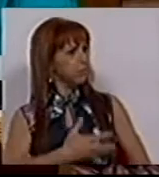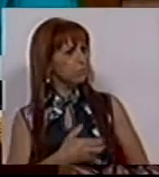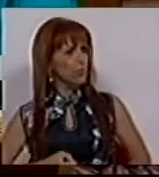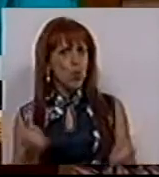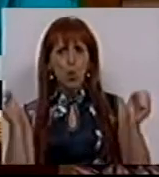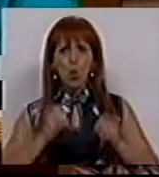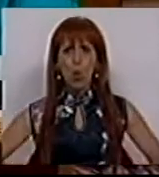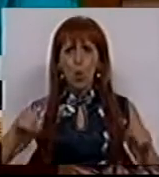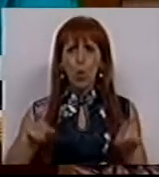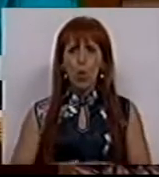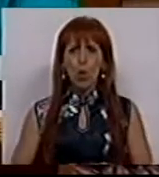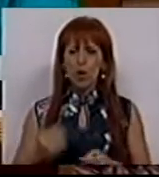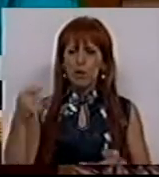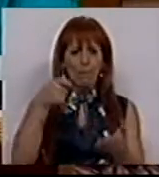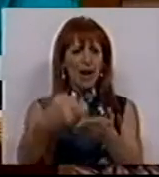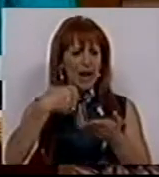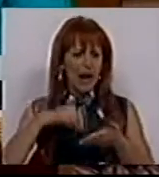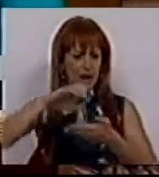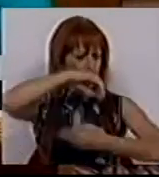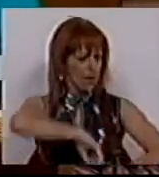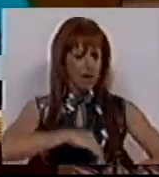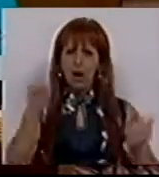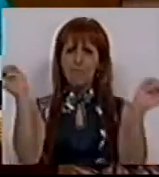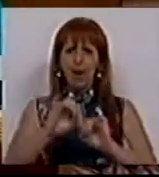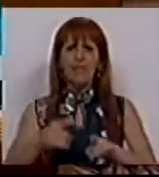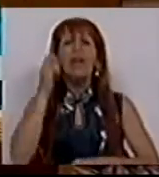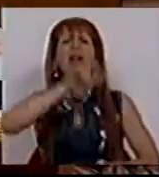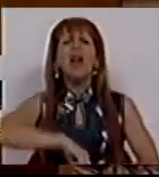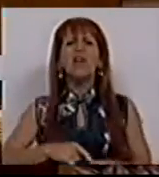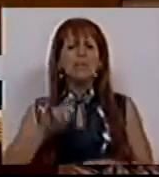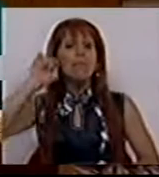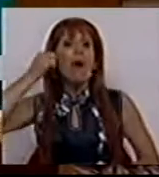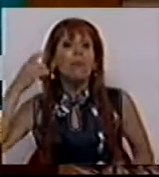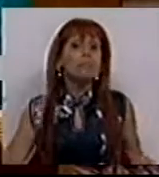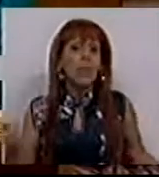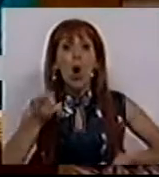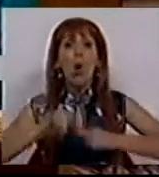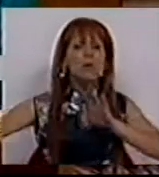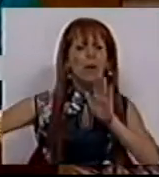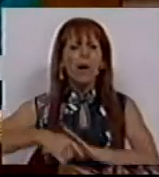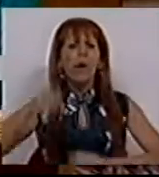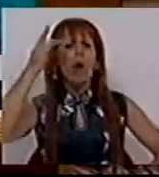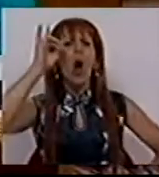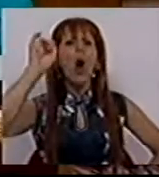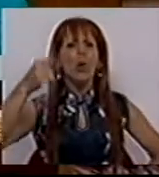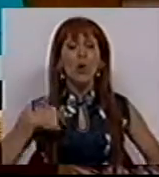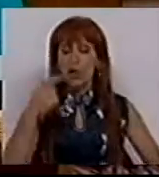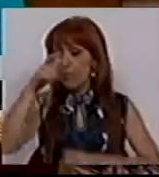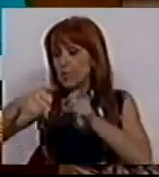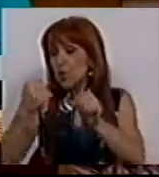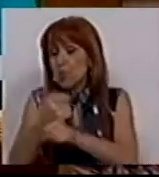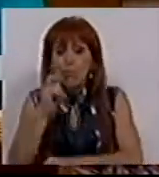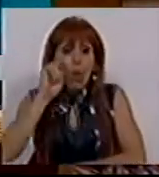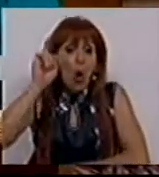de desemprego, sem indemnização, sem nada. E quem são as vítimas? Qual é a chantagem? São trabalhadores